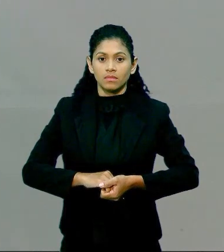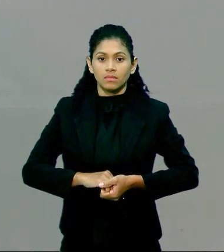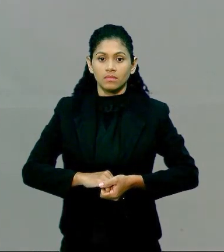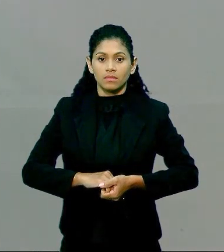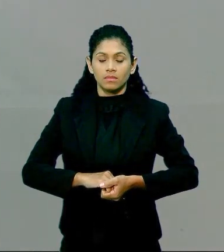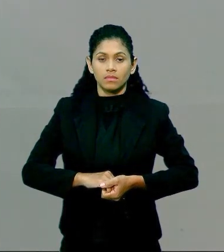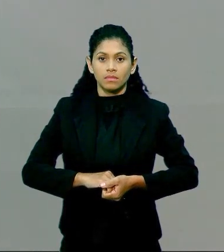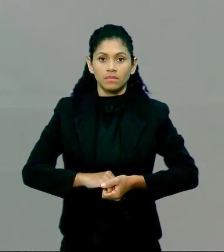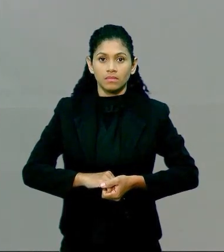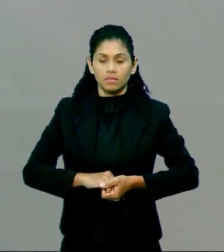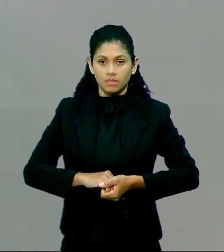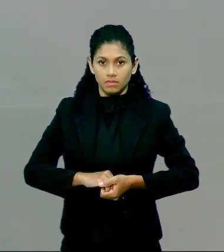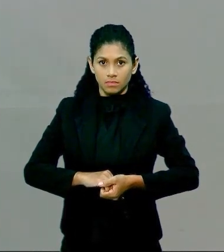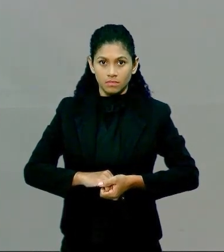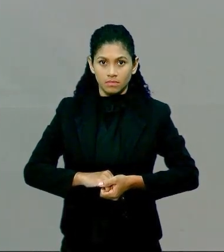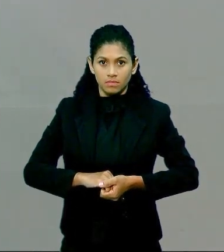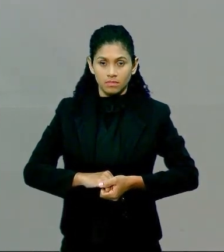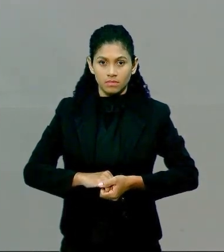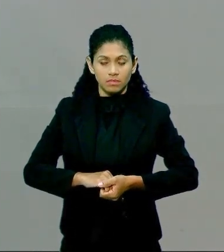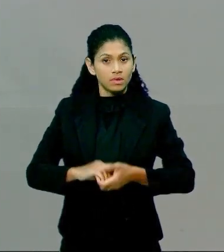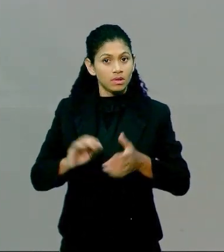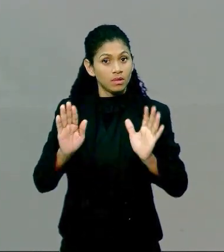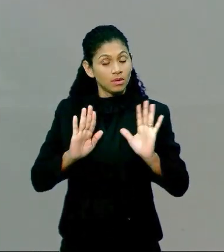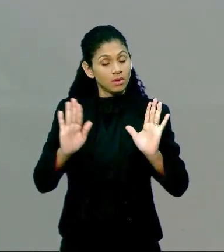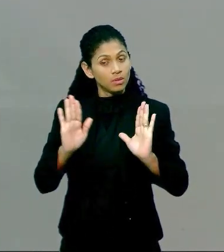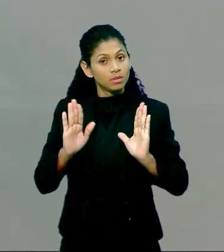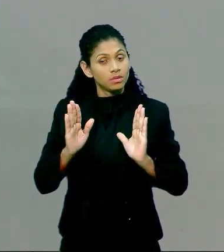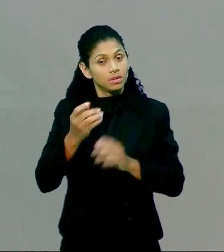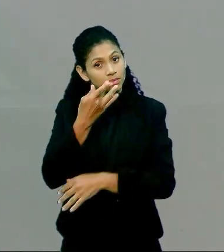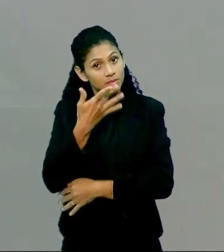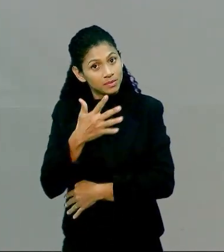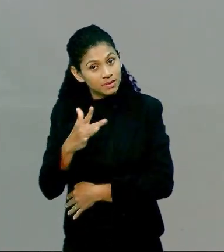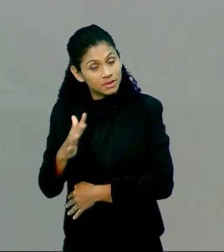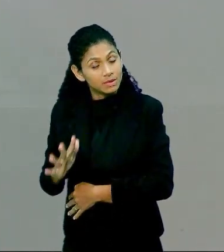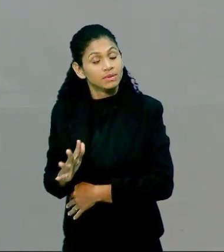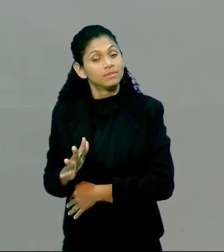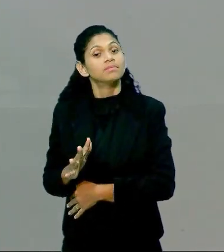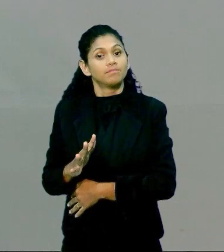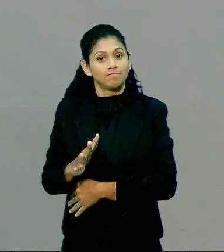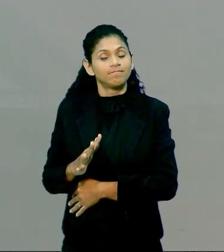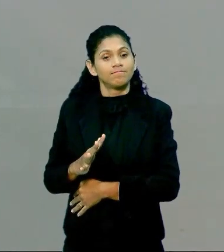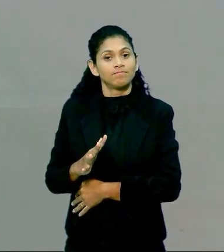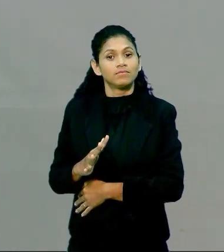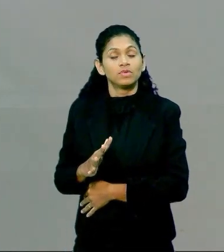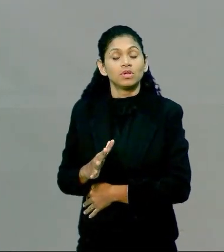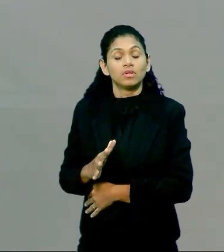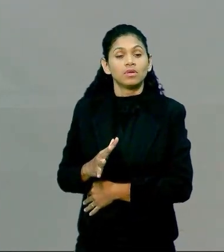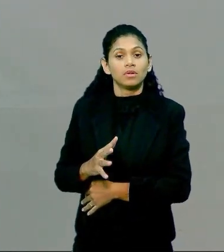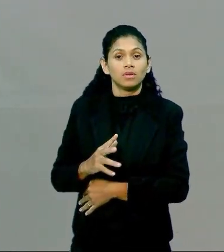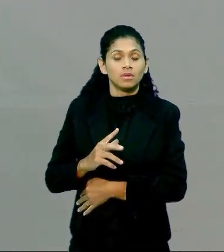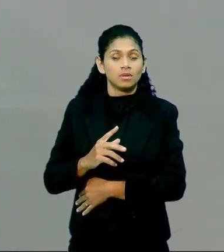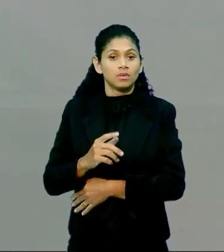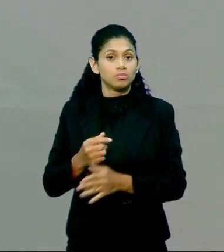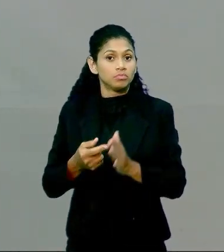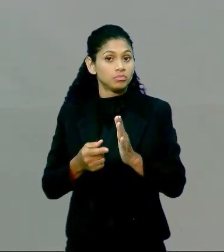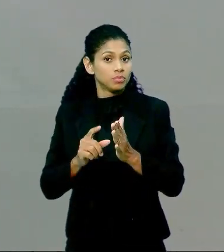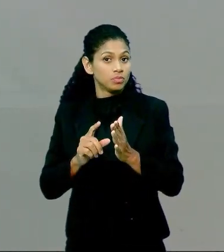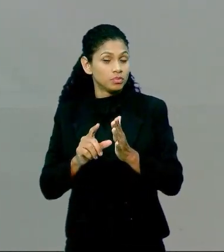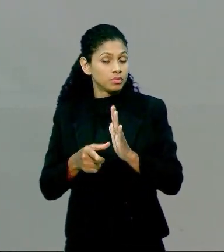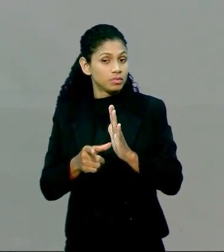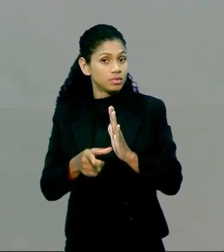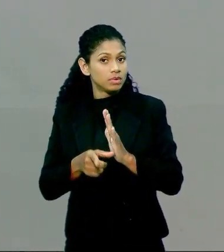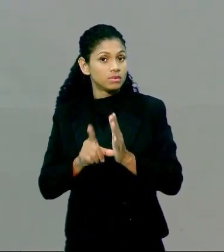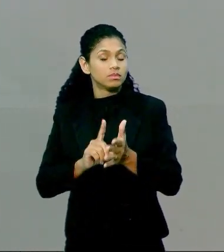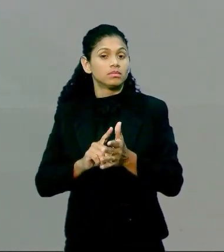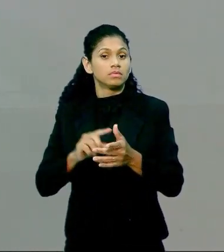espanhola. Vamos estudar? Olá, galerinha do Pré-ENEM Legal, tudo bem? Eu sou o professor Daniel, professor de língua